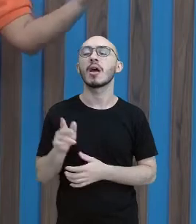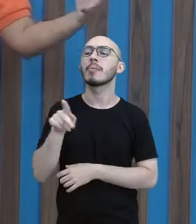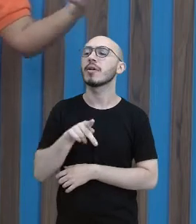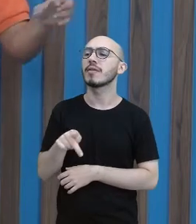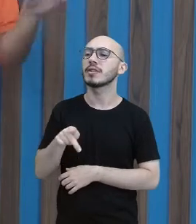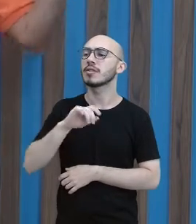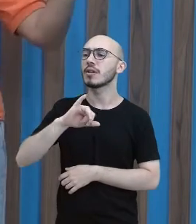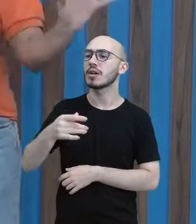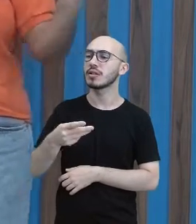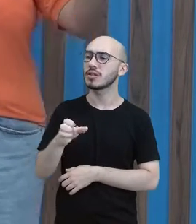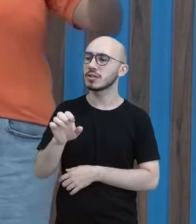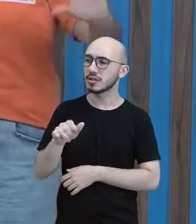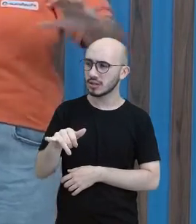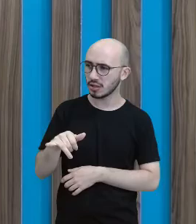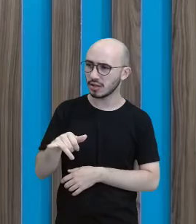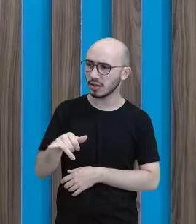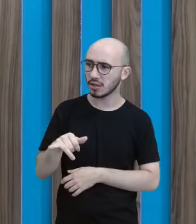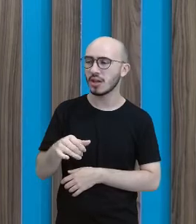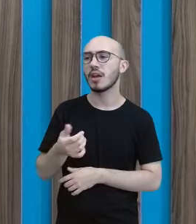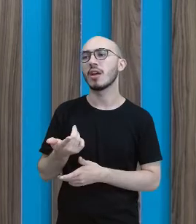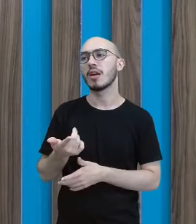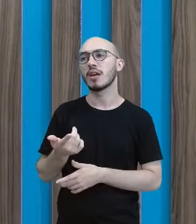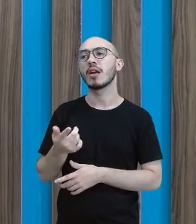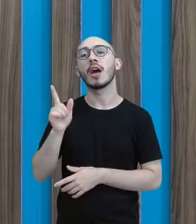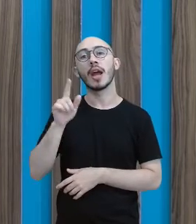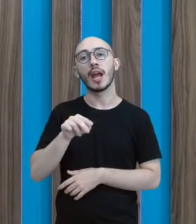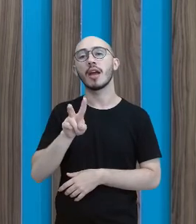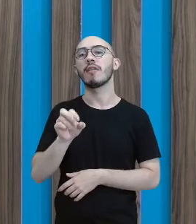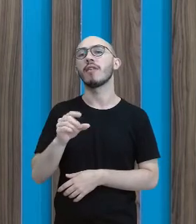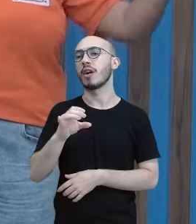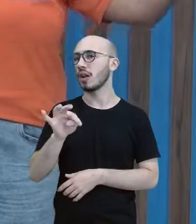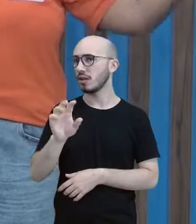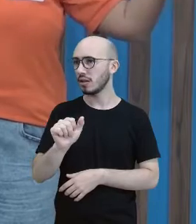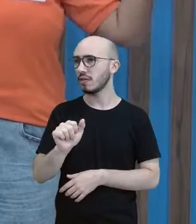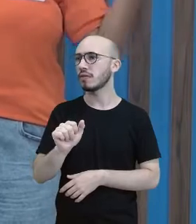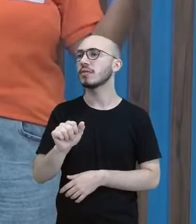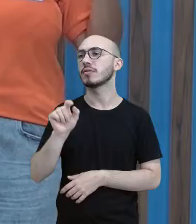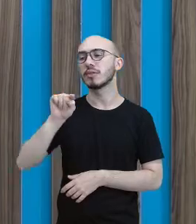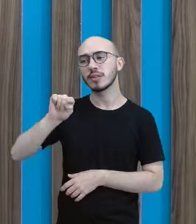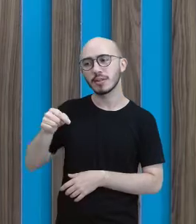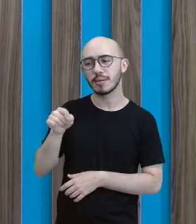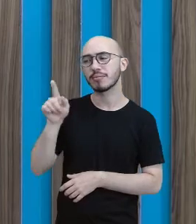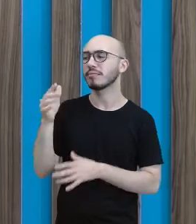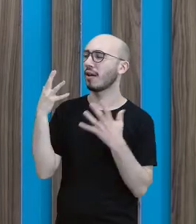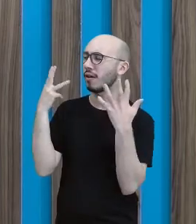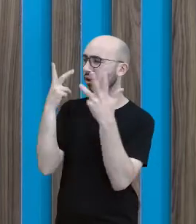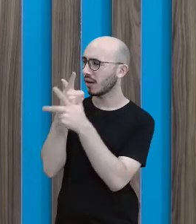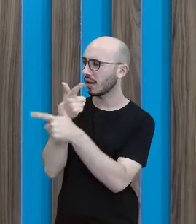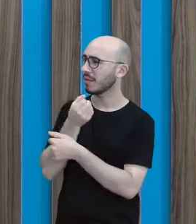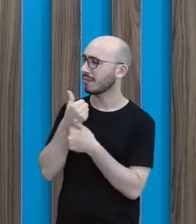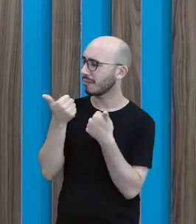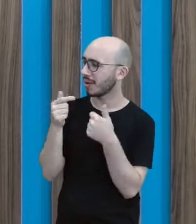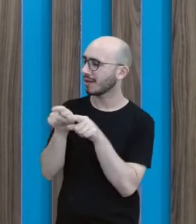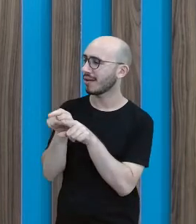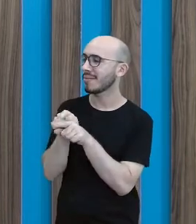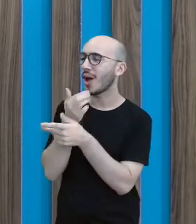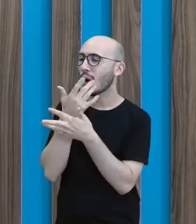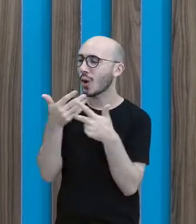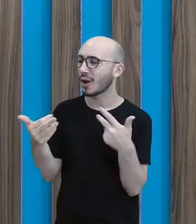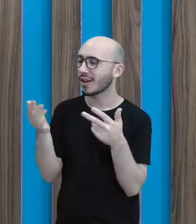está bem? Esse, professora Dini, é um vocativo. Então, ela está linda, bem, reluzente,